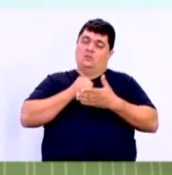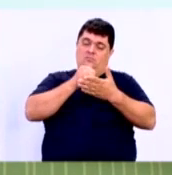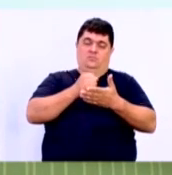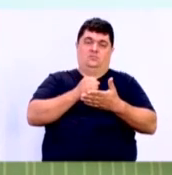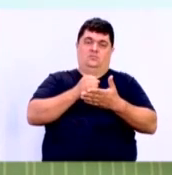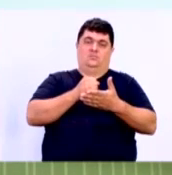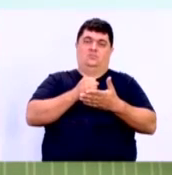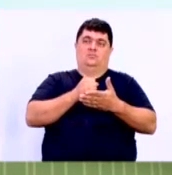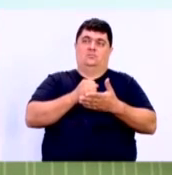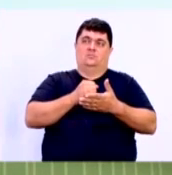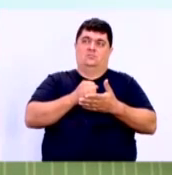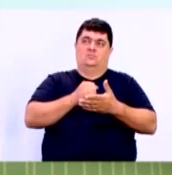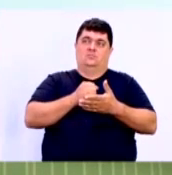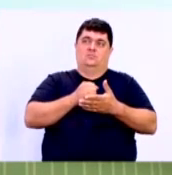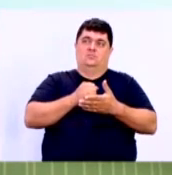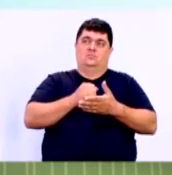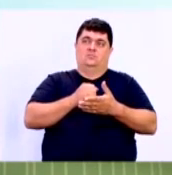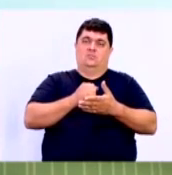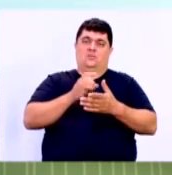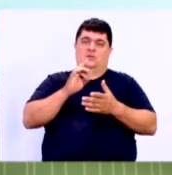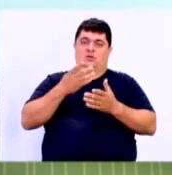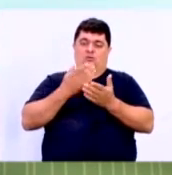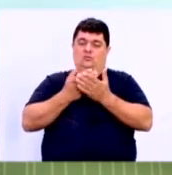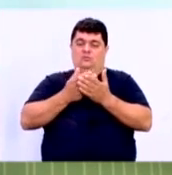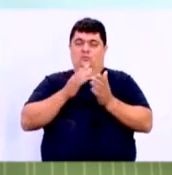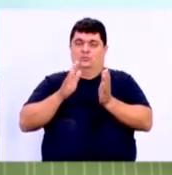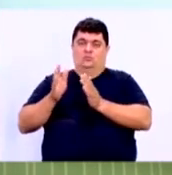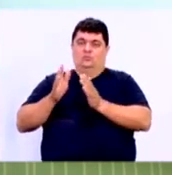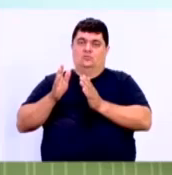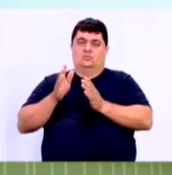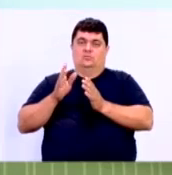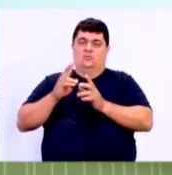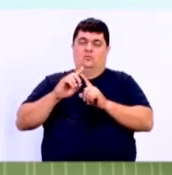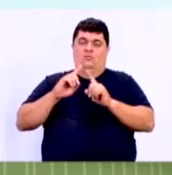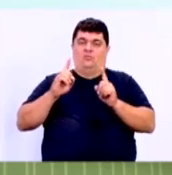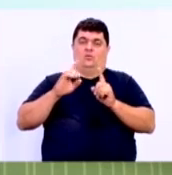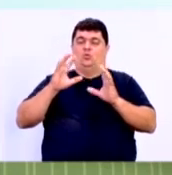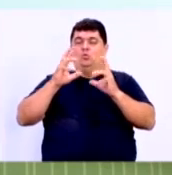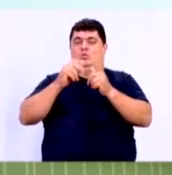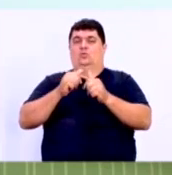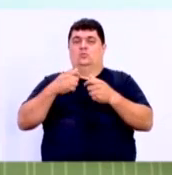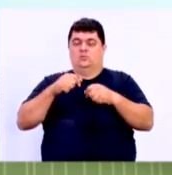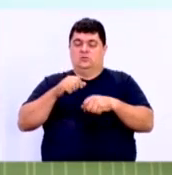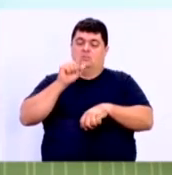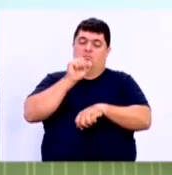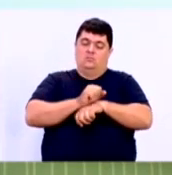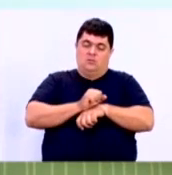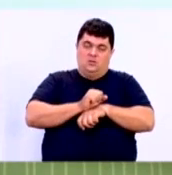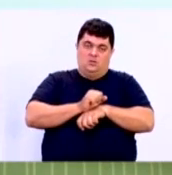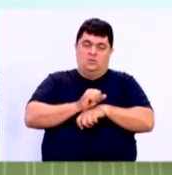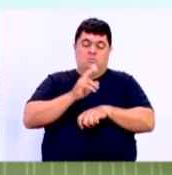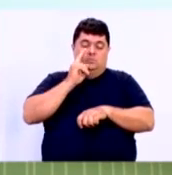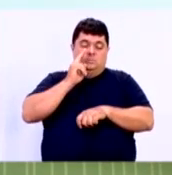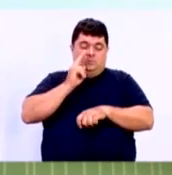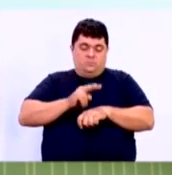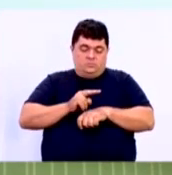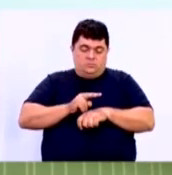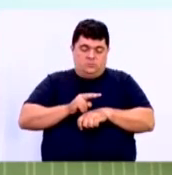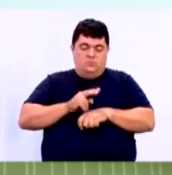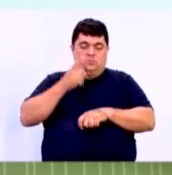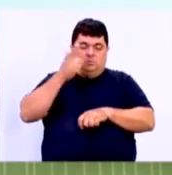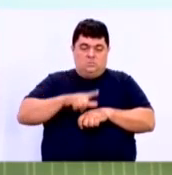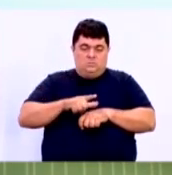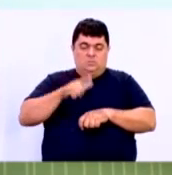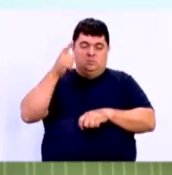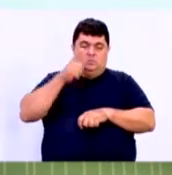ajuda. Então, não é só essa aula que vai elucidar tudo. Tem que parar, rever, ver de